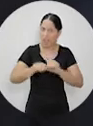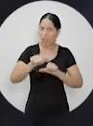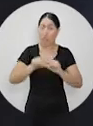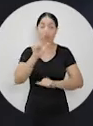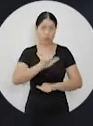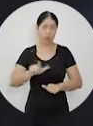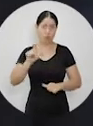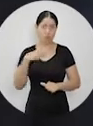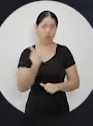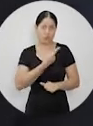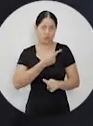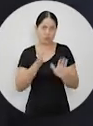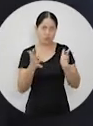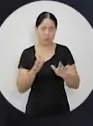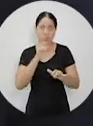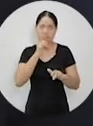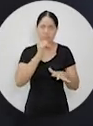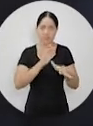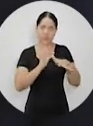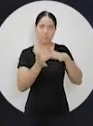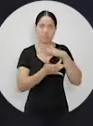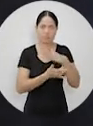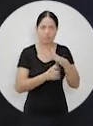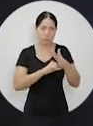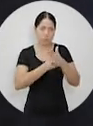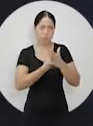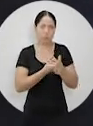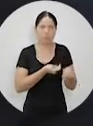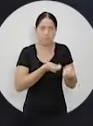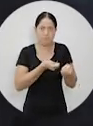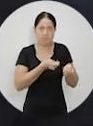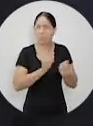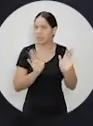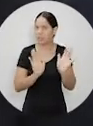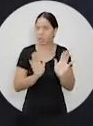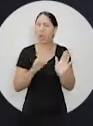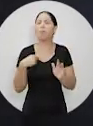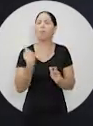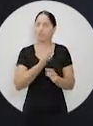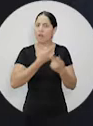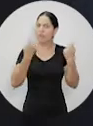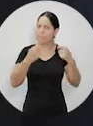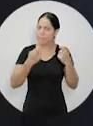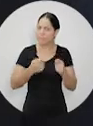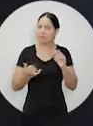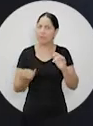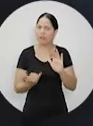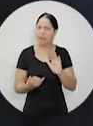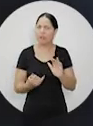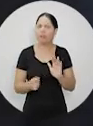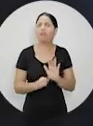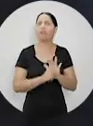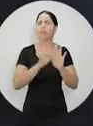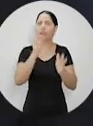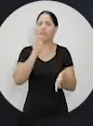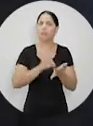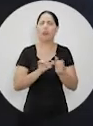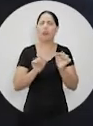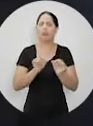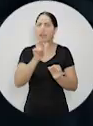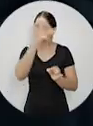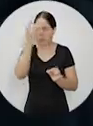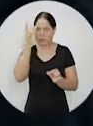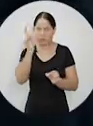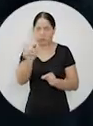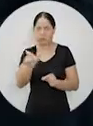É evidente que ninguém quer censurar redes sociais, controlar ou filtrar redes sociais, mas é importante identificar aqueles que produzem